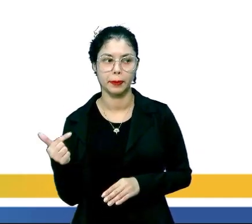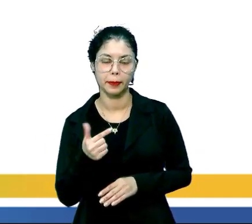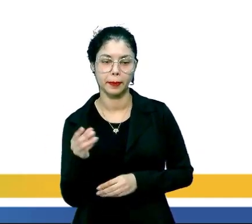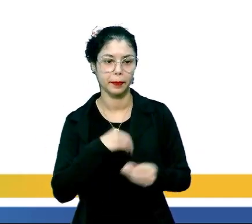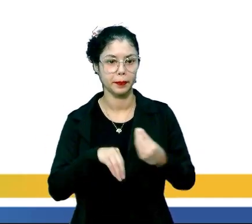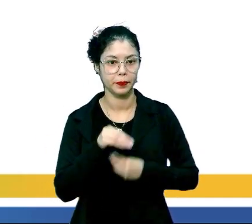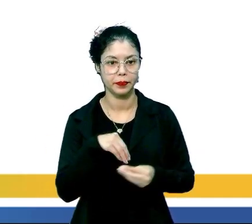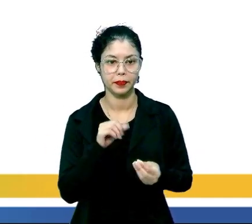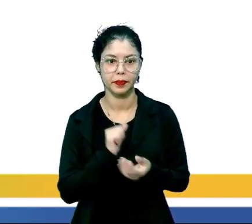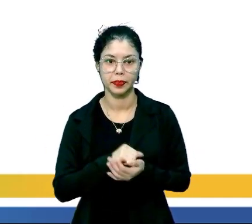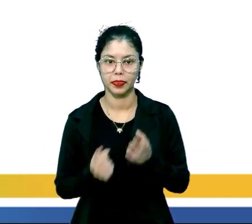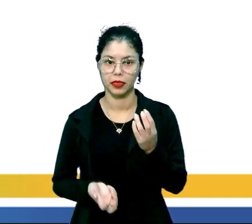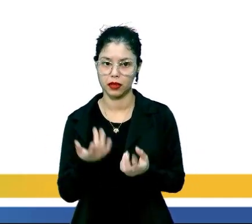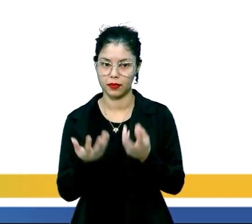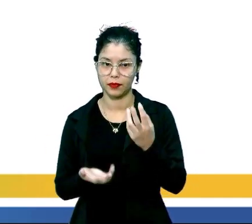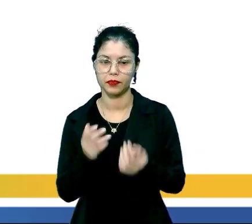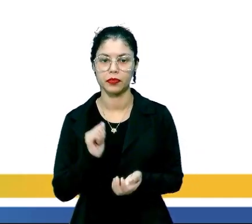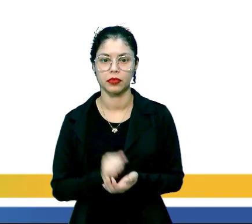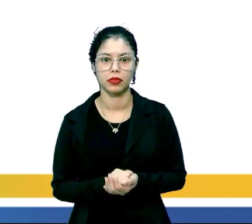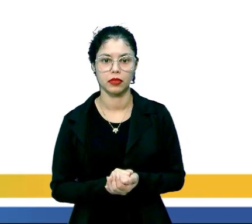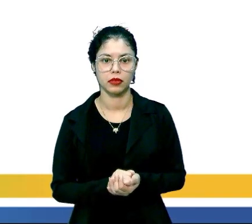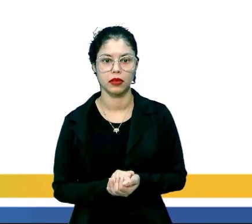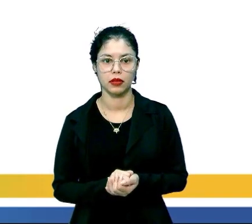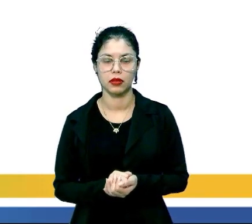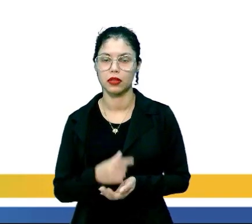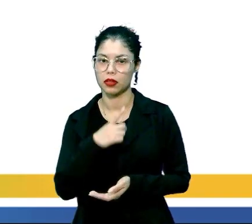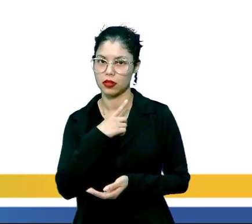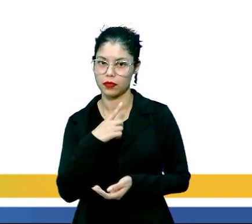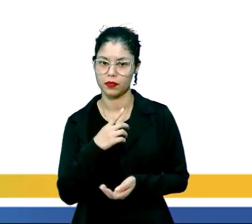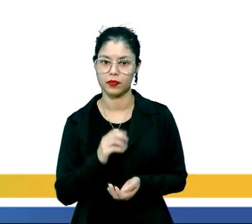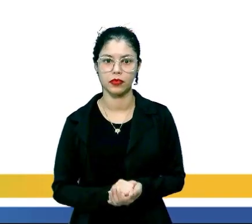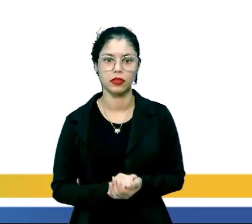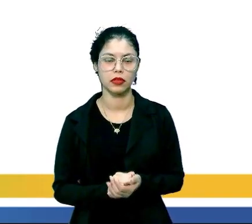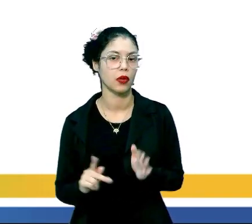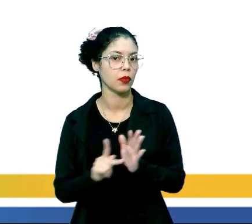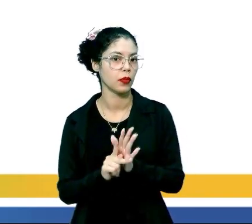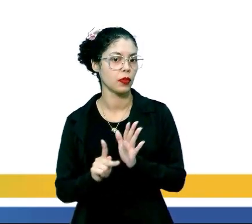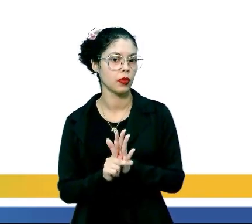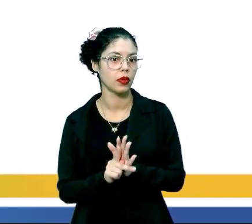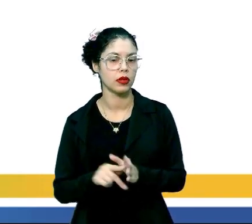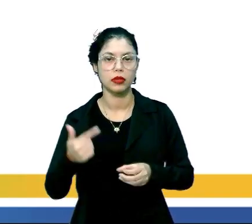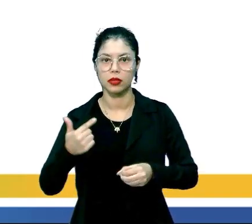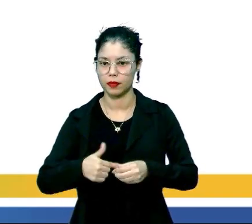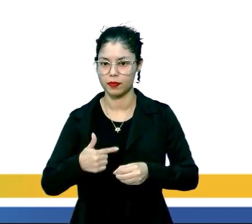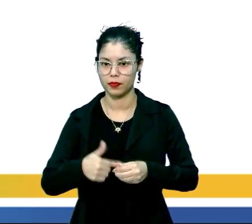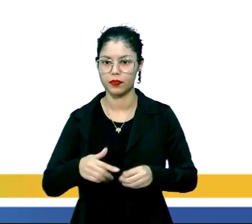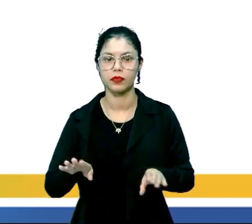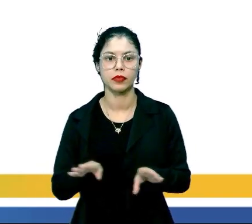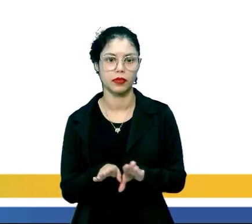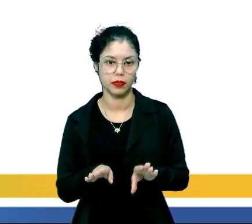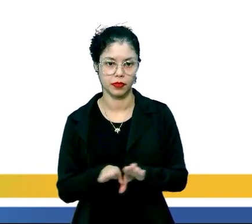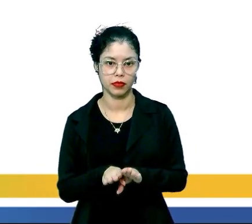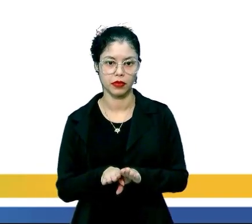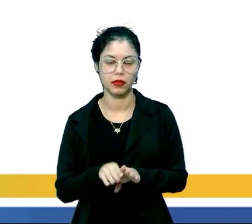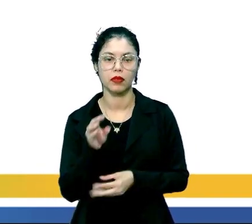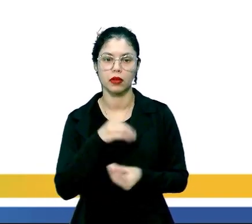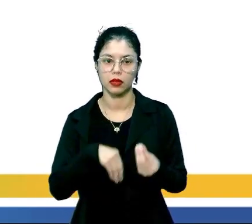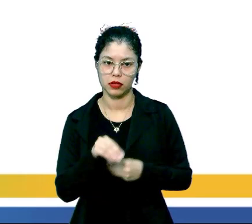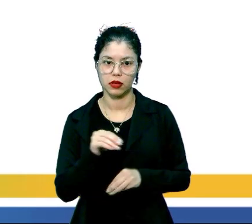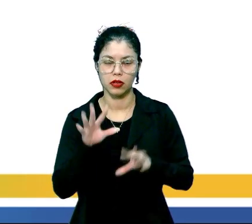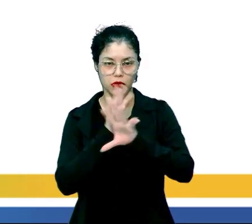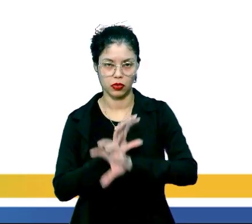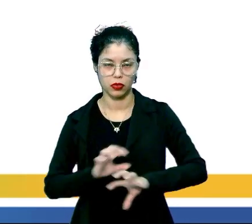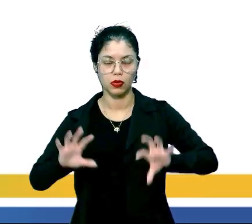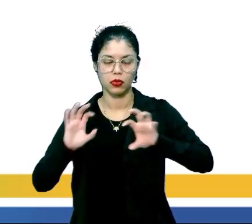segunda reação é a queima do octano. O octano é um dos constituintes da gasolina, então o octano vai reagir com